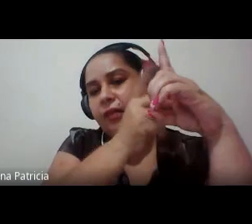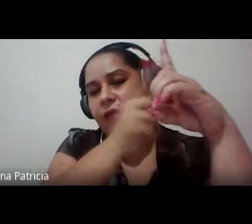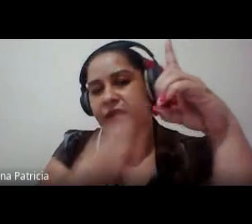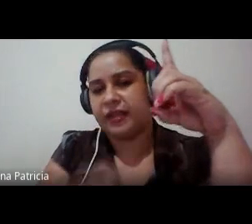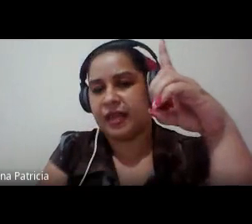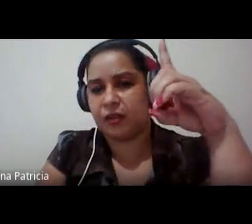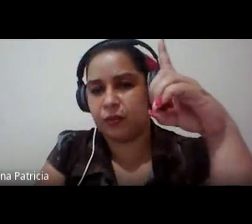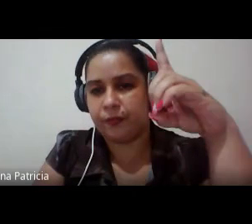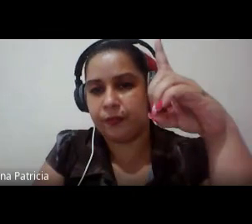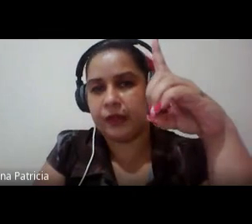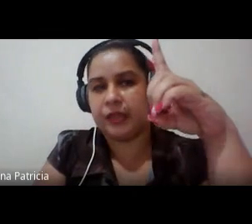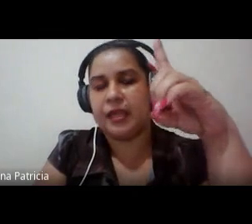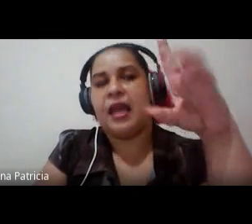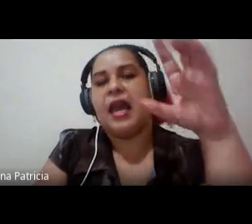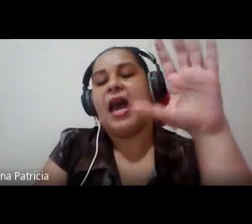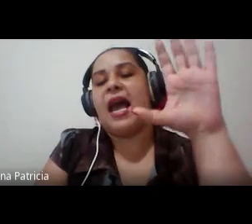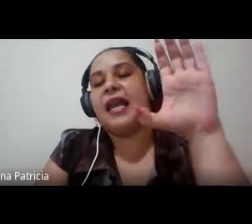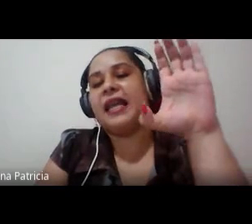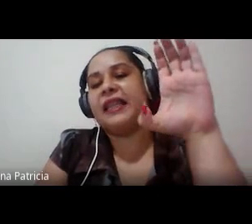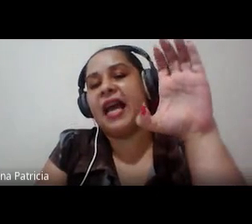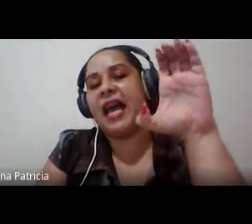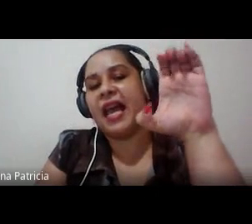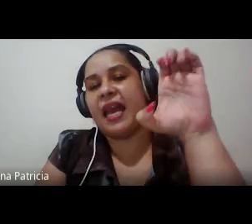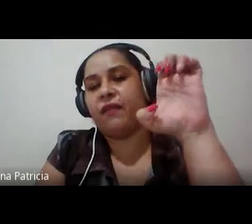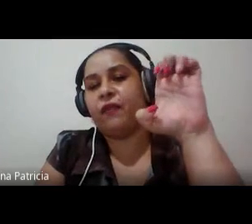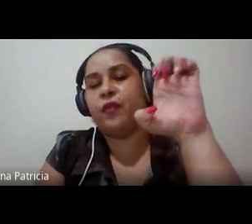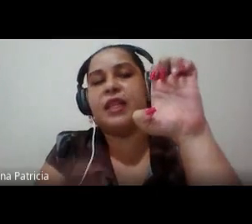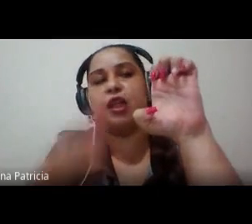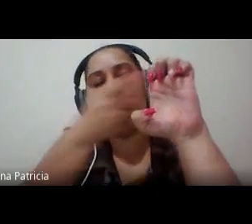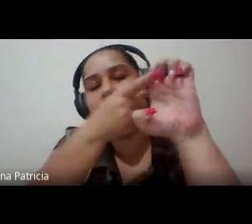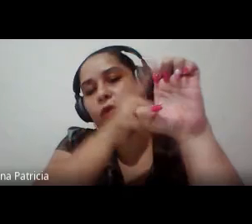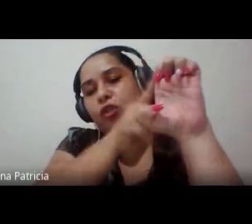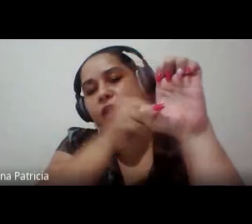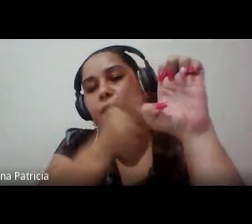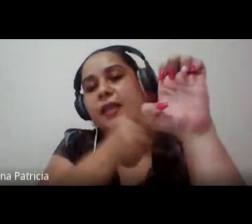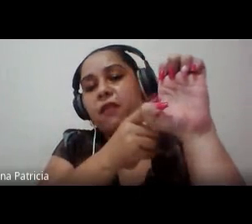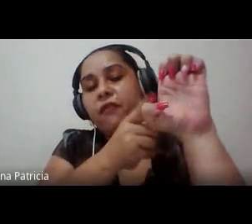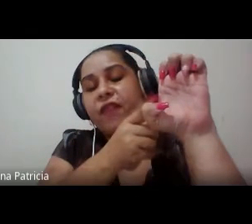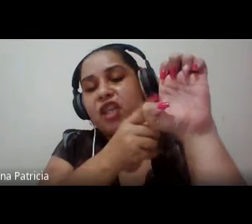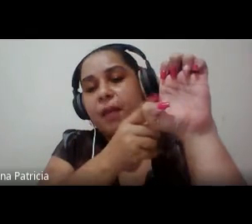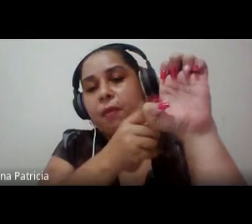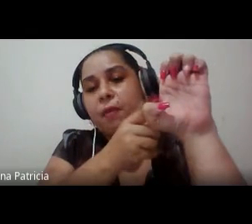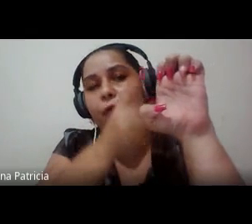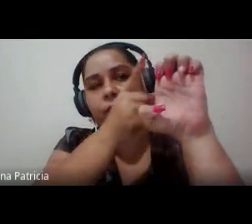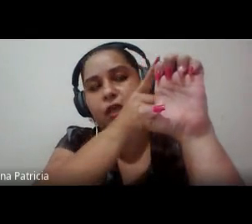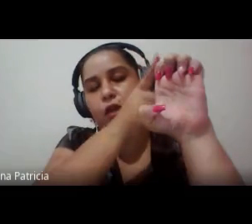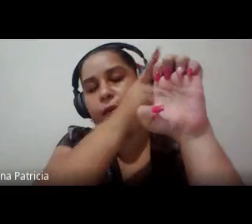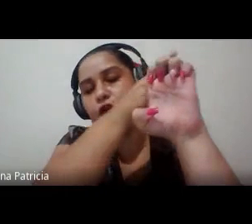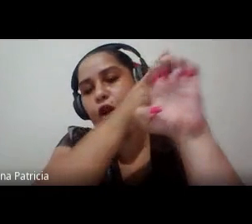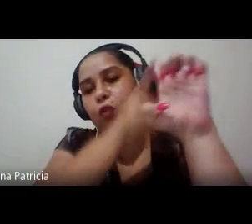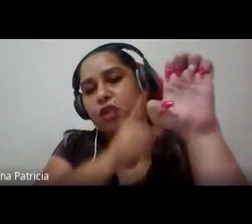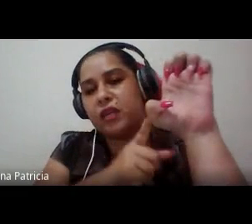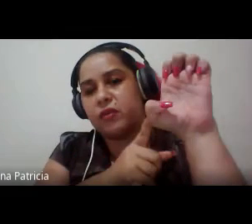indicador levantado. A letra E, você dobra os dedos, mas não fecha a mão em punho. Você